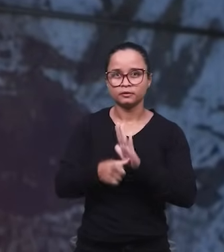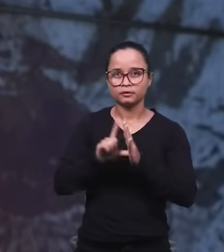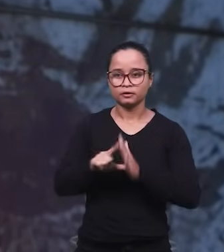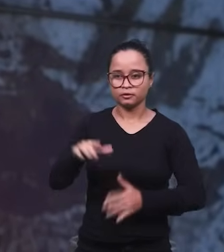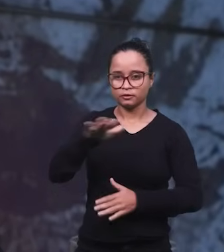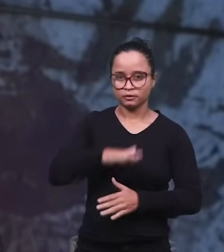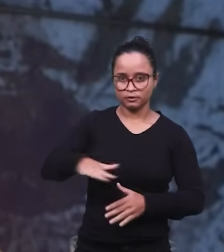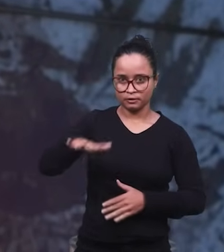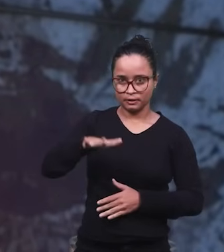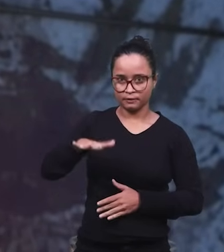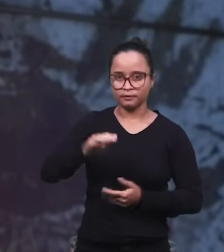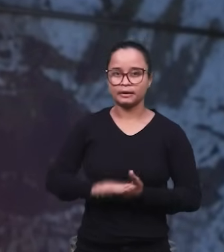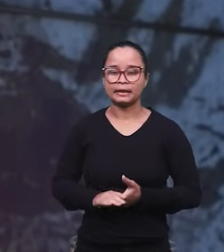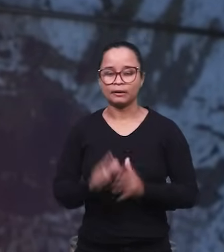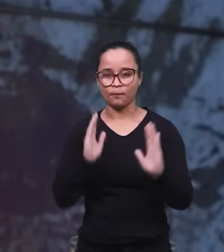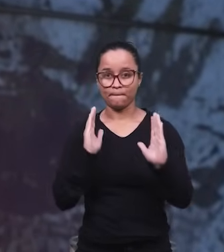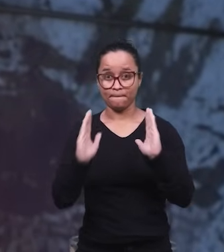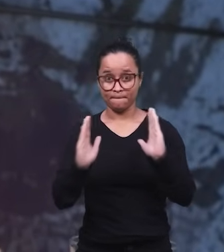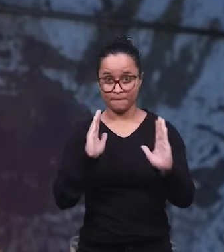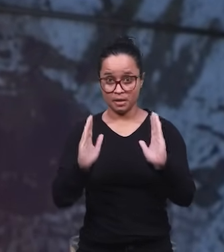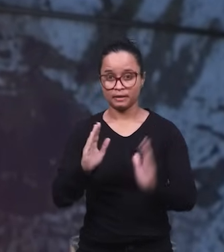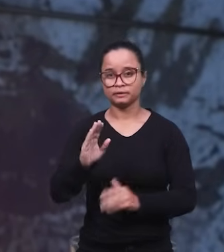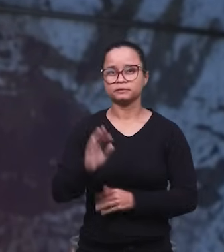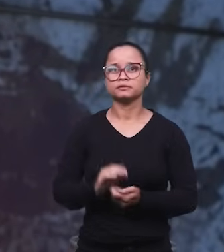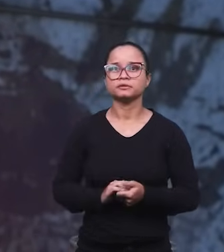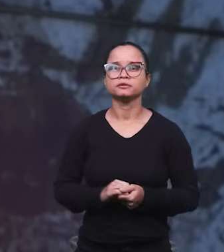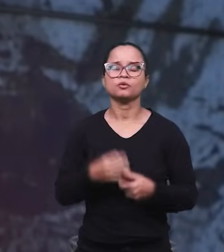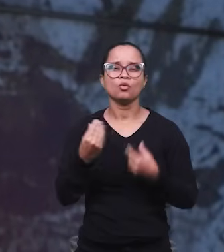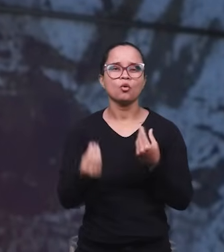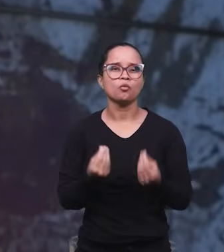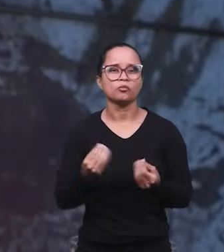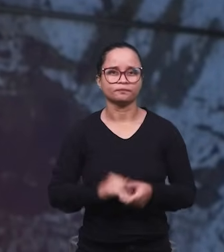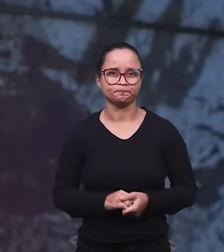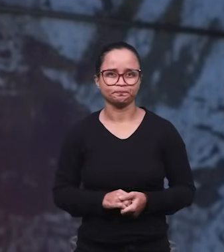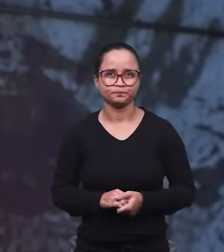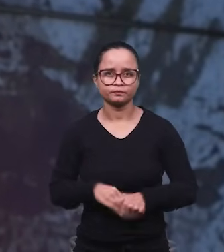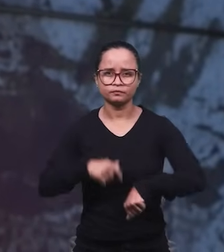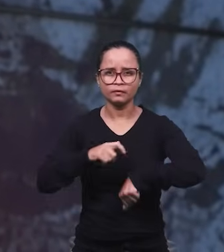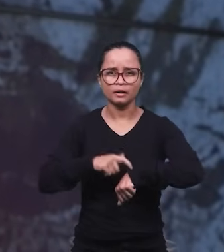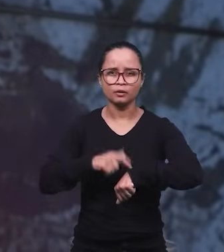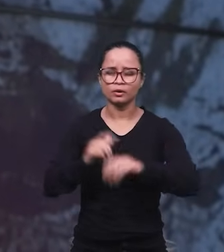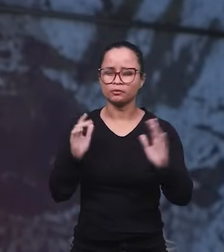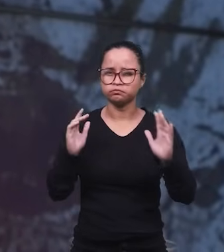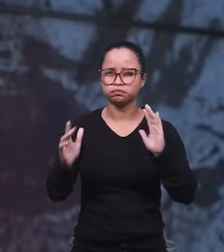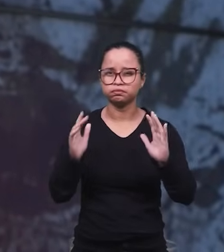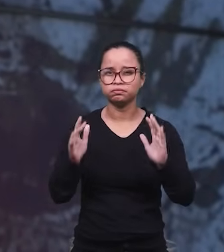é uma dimensão e ele é estudado de forma,